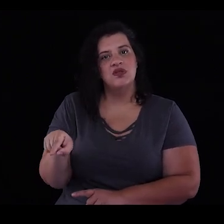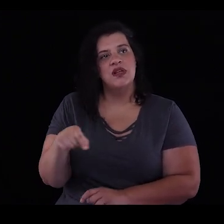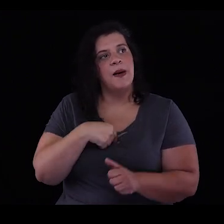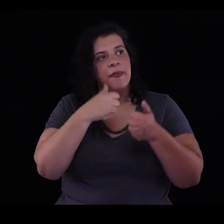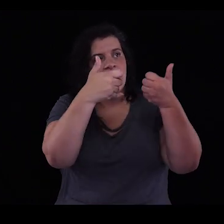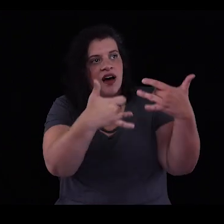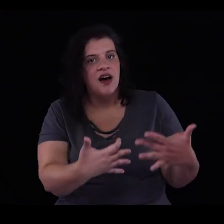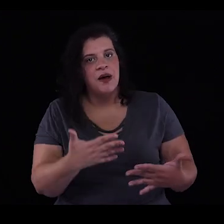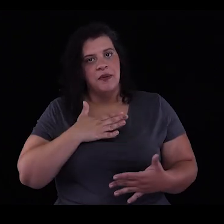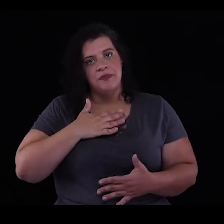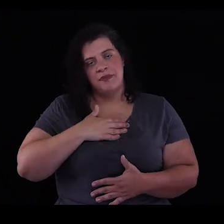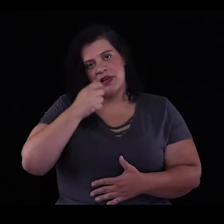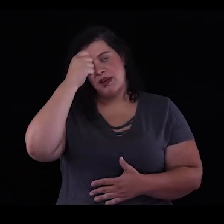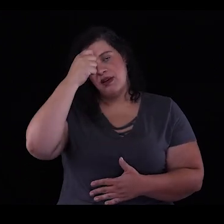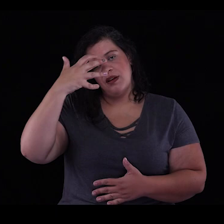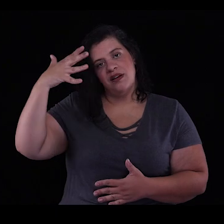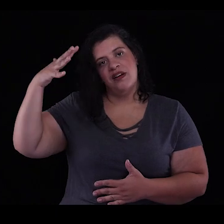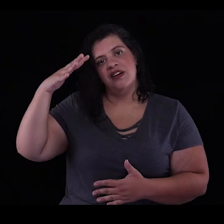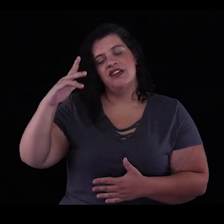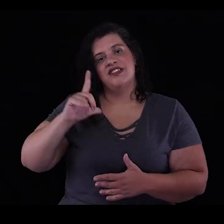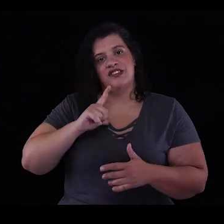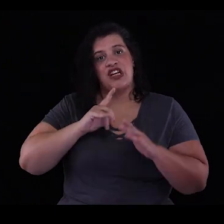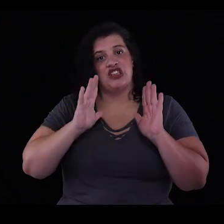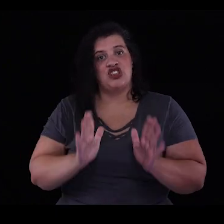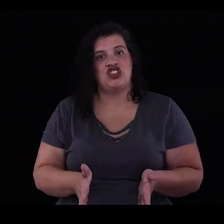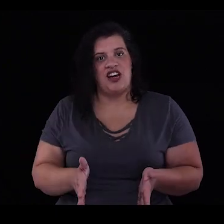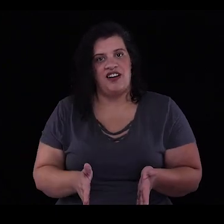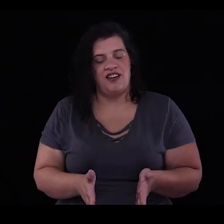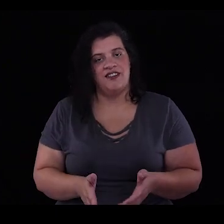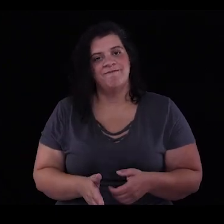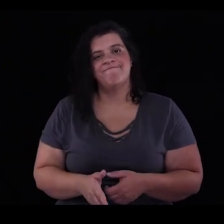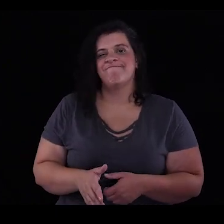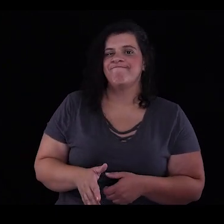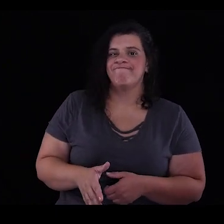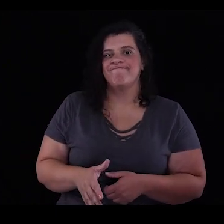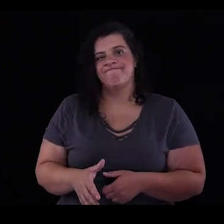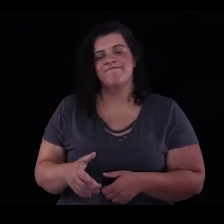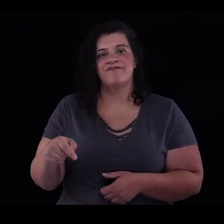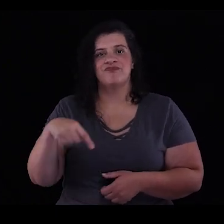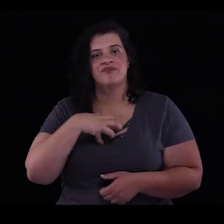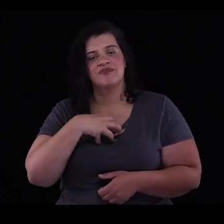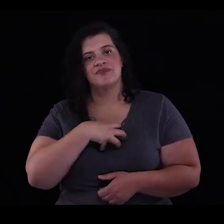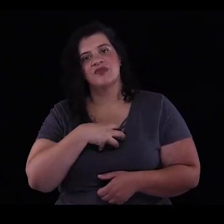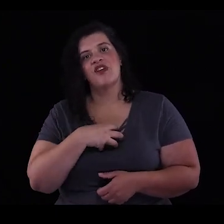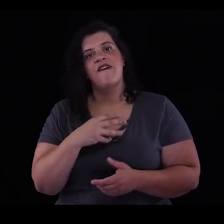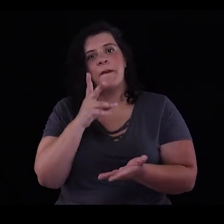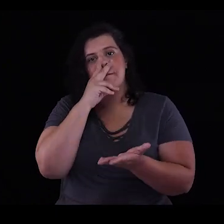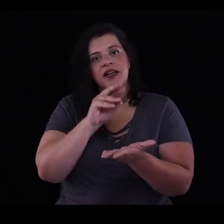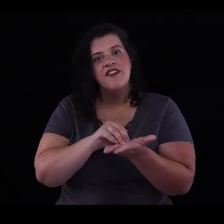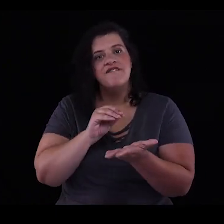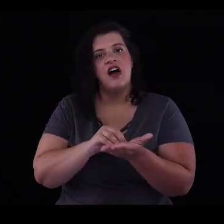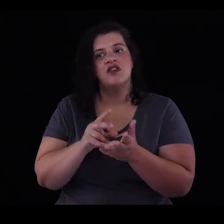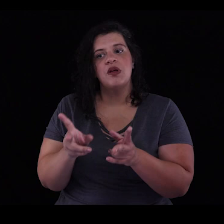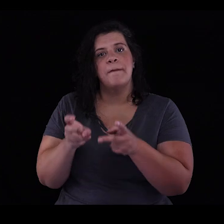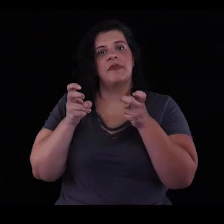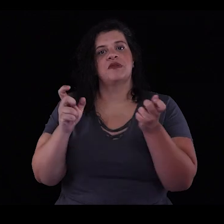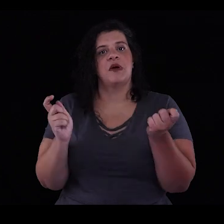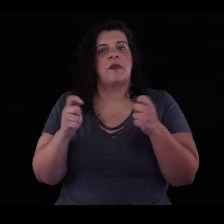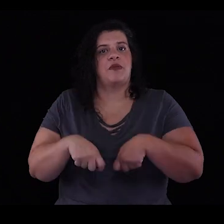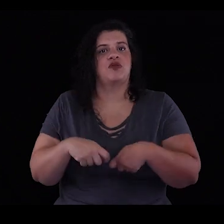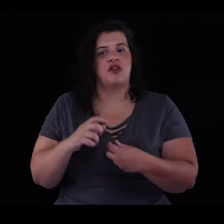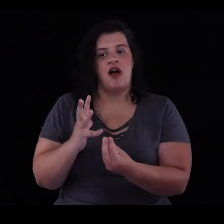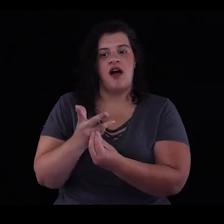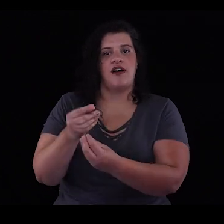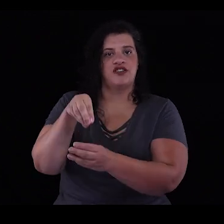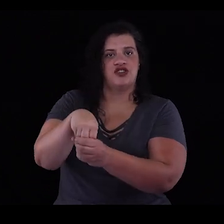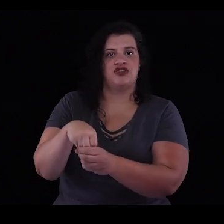para justificar uma ideia que ele já tem. E eu acho que isso é reducionista do potencial que o trabalho